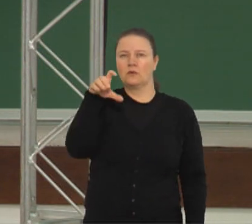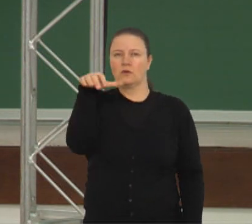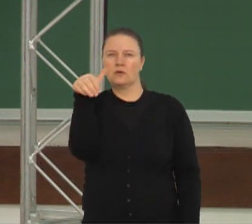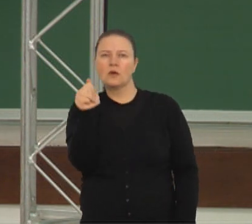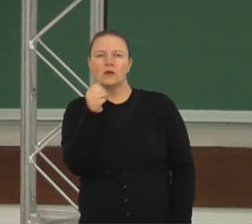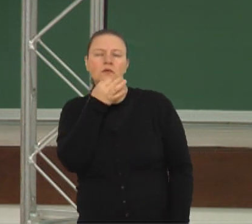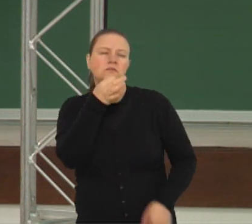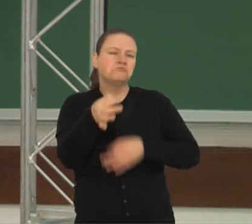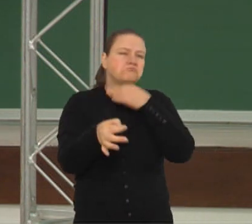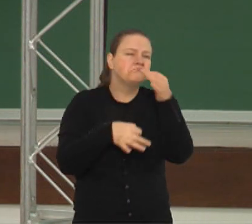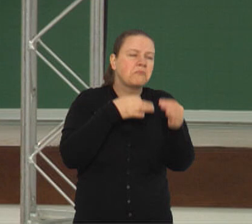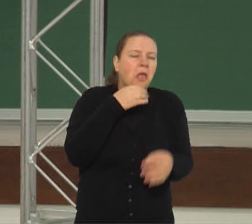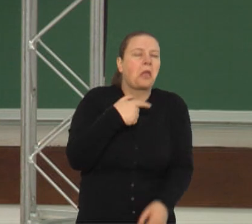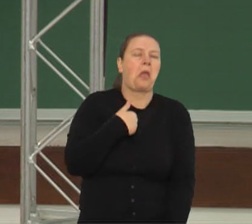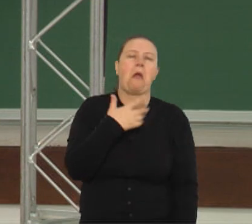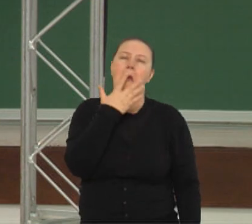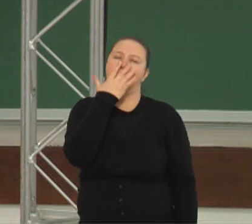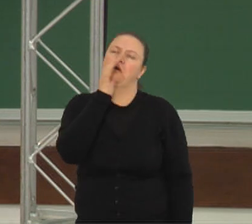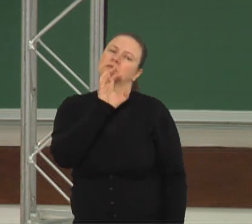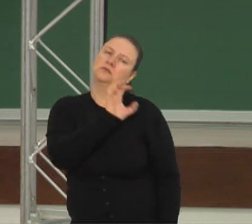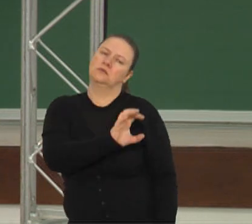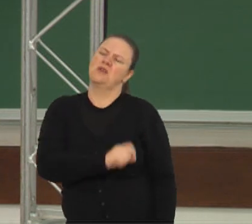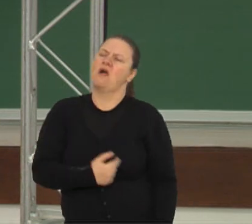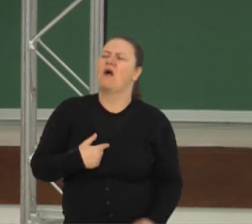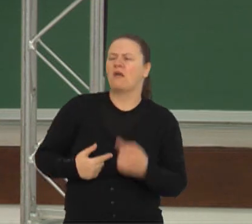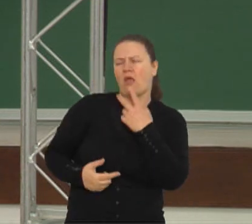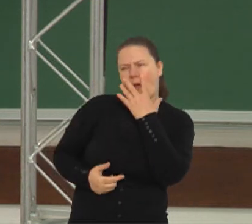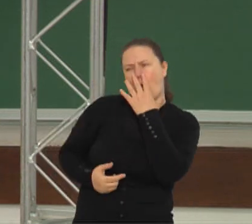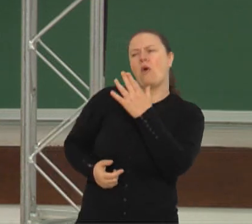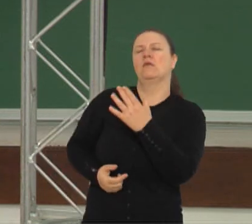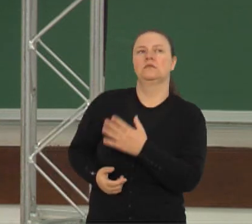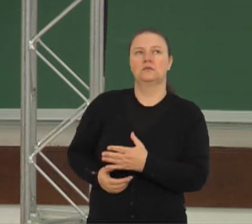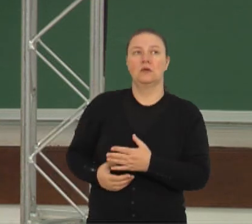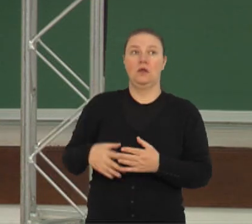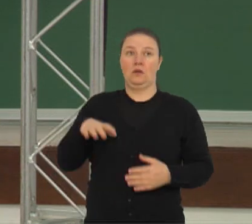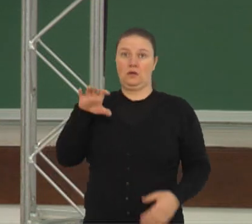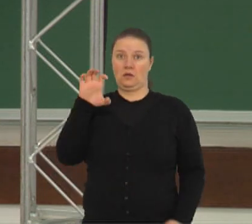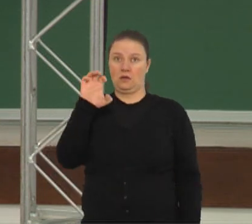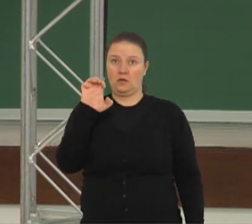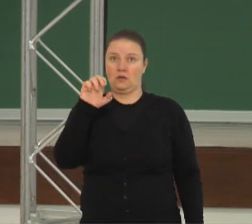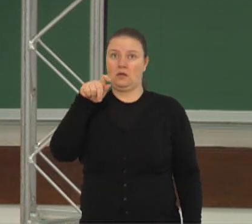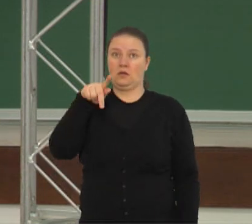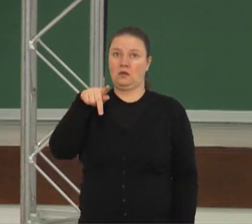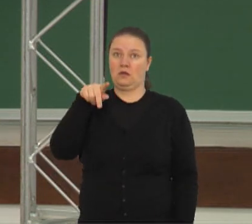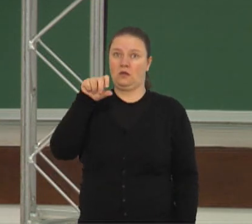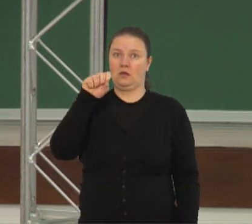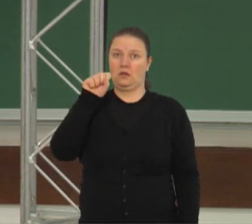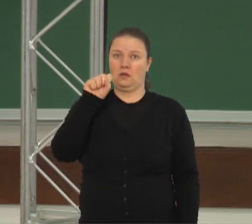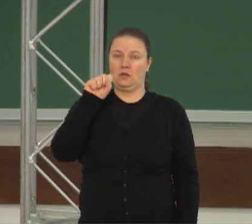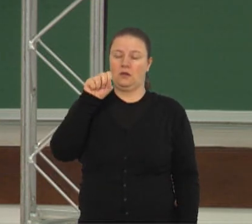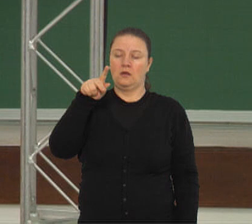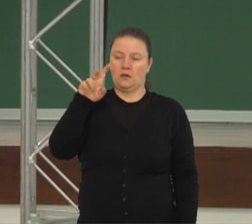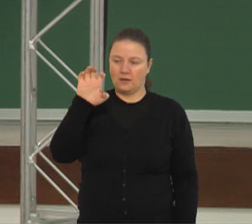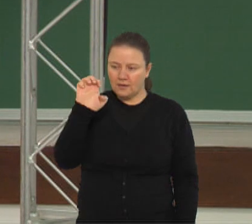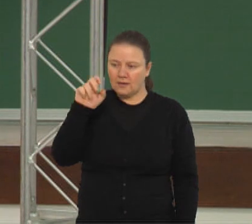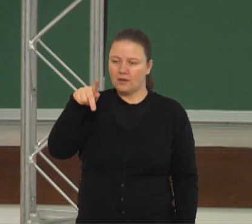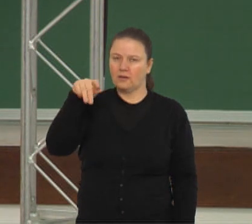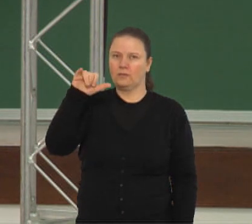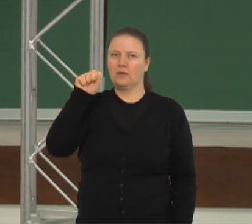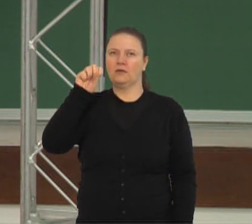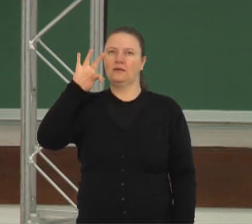que é aquilo. Enquanto que a episteme é a busca da verdade profunda, é a raiz mesmo do